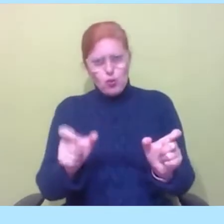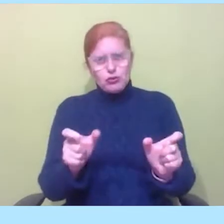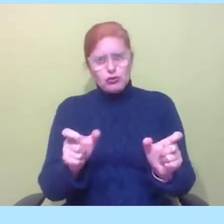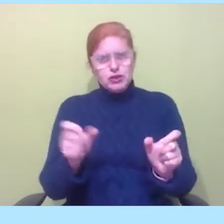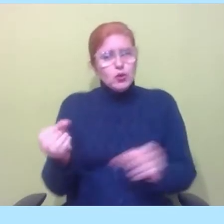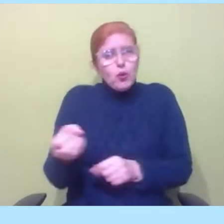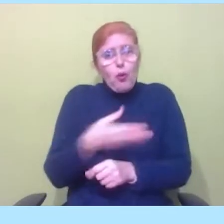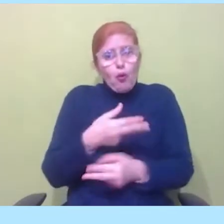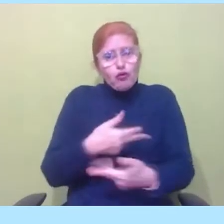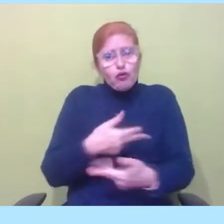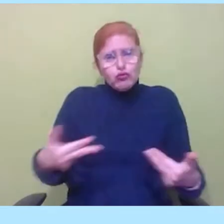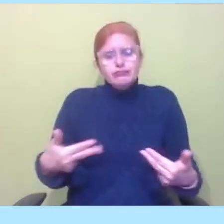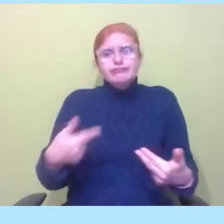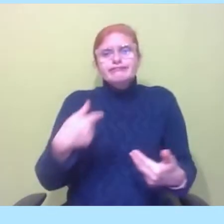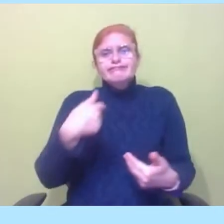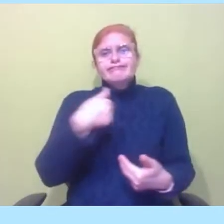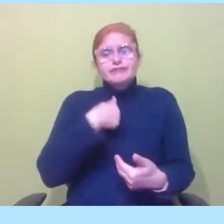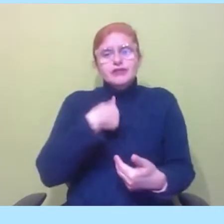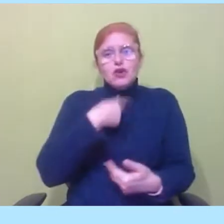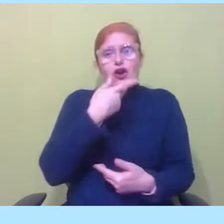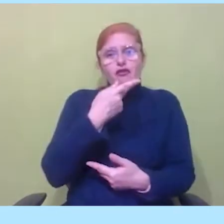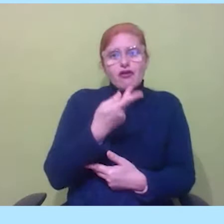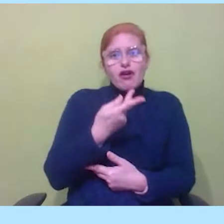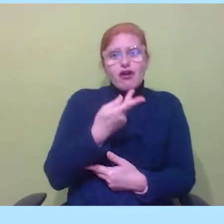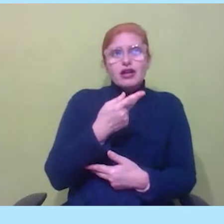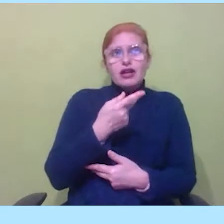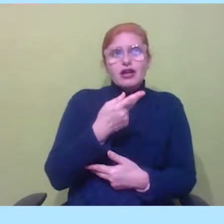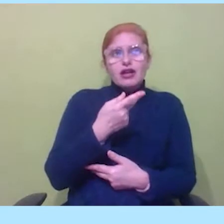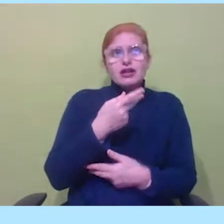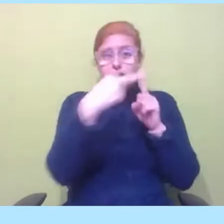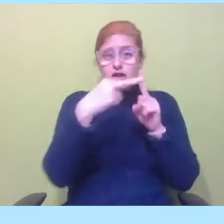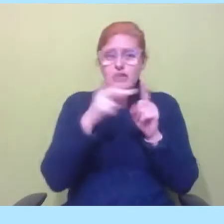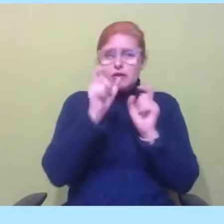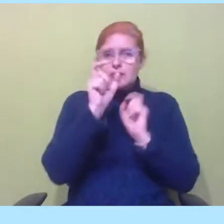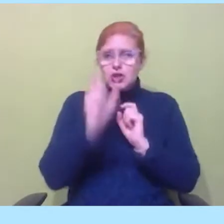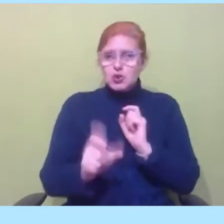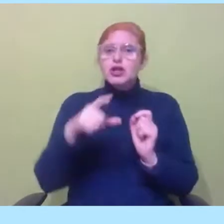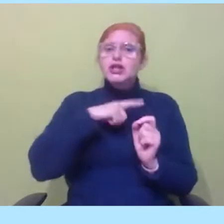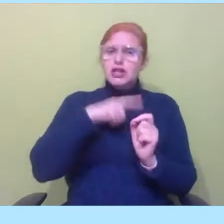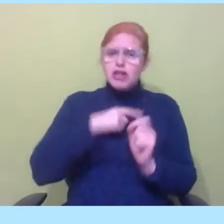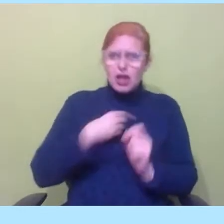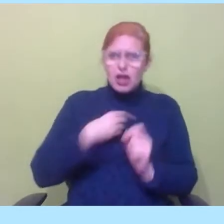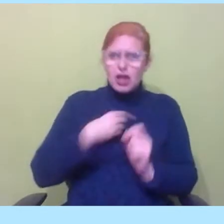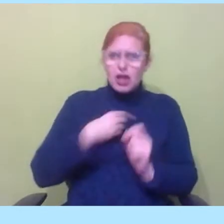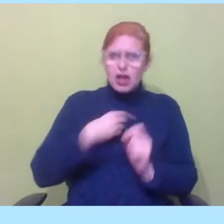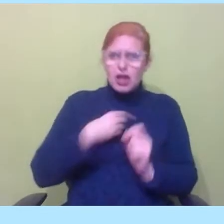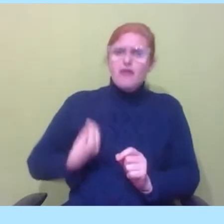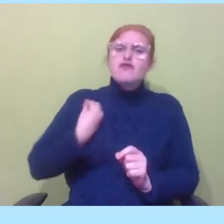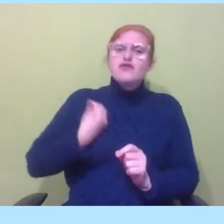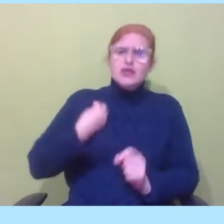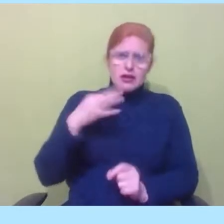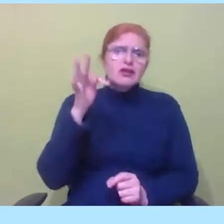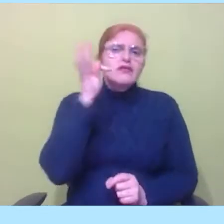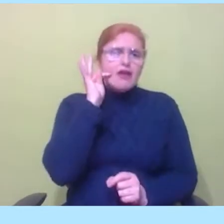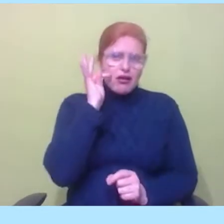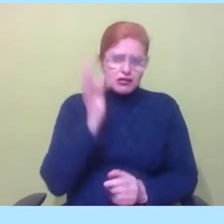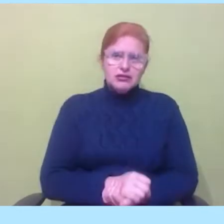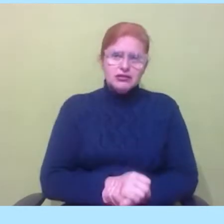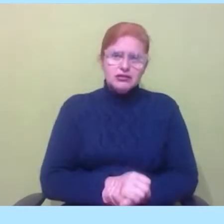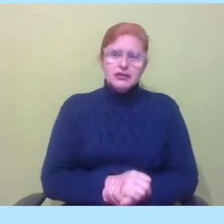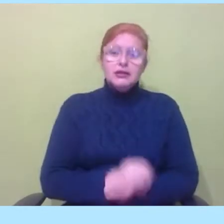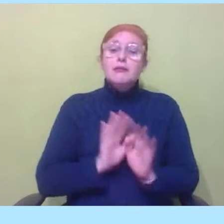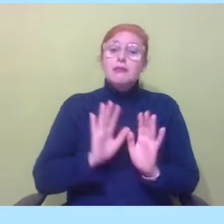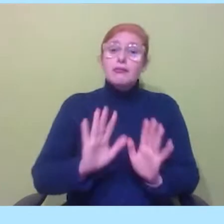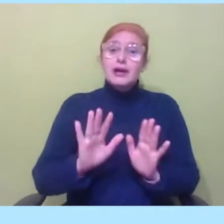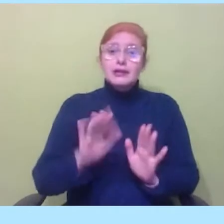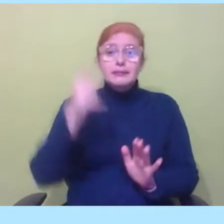Eu falo isso de uma perspectiva de uma pessoa que tem uma vivência técnica, mas imagine para pessoas que